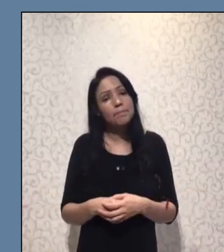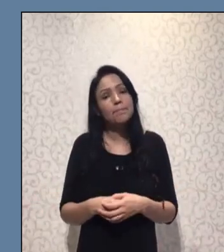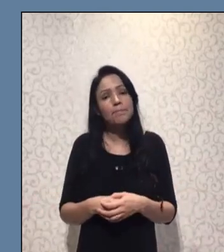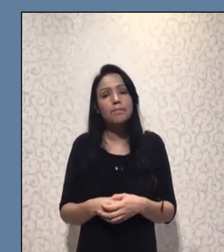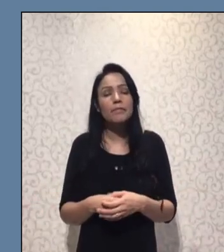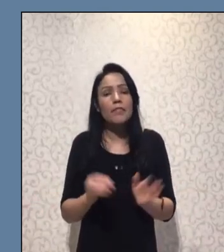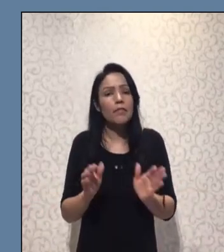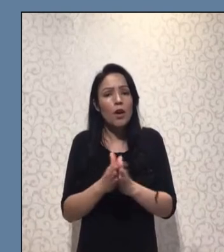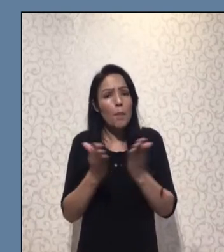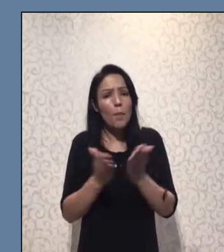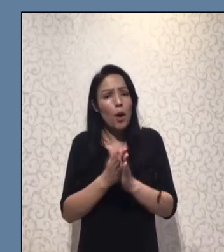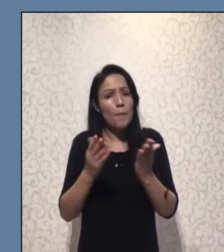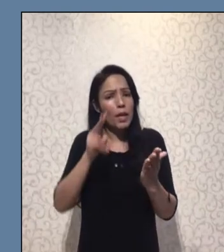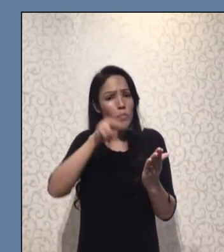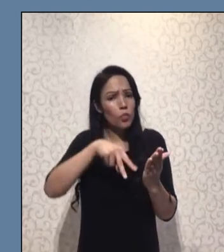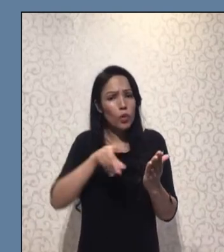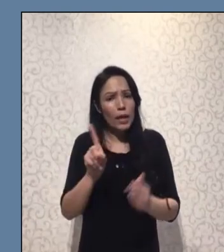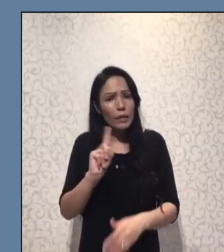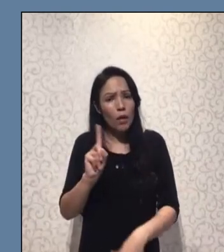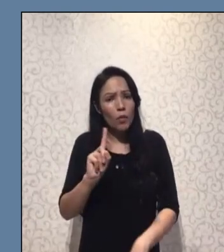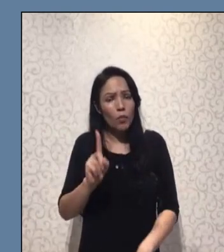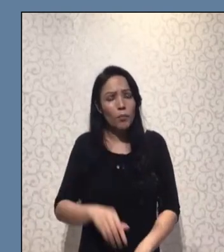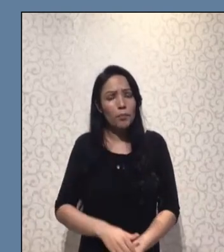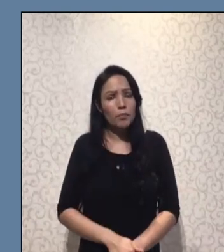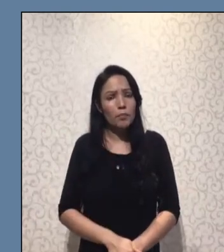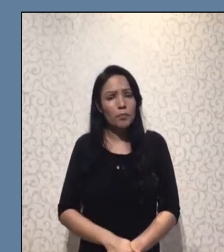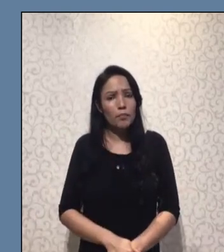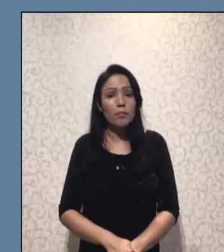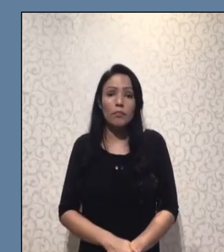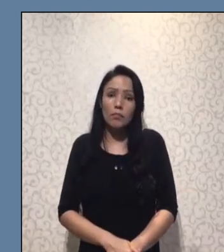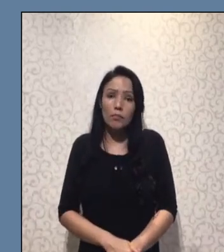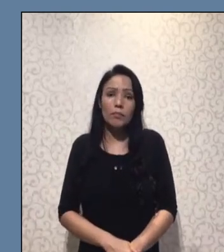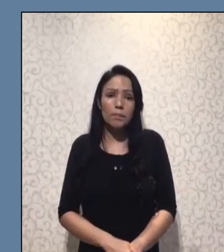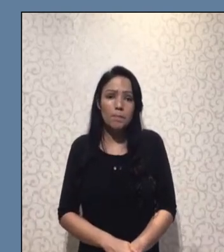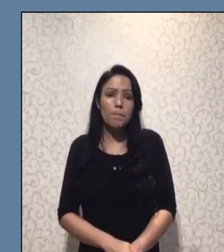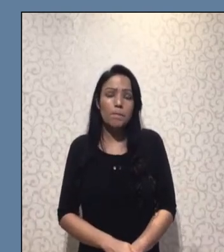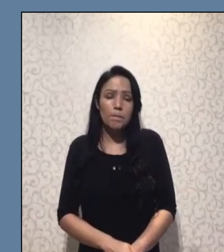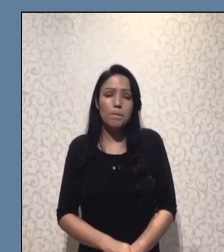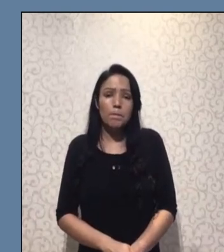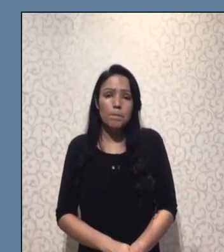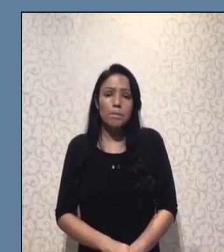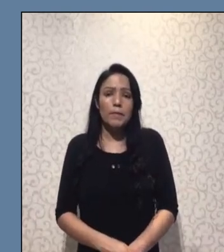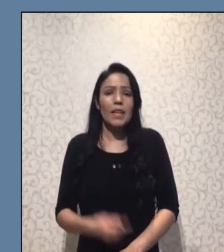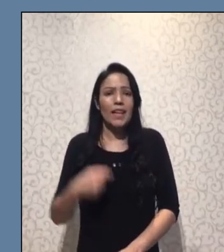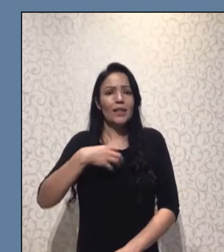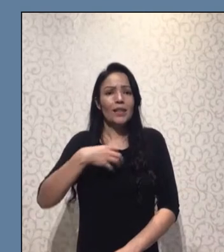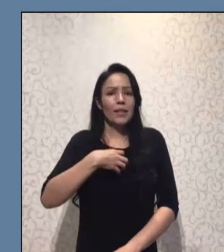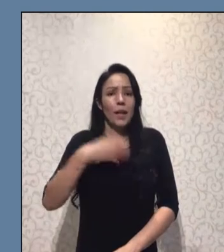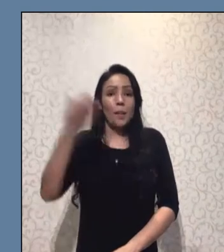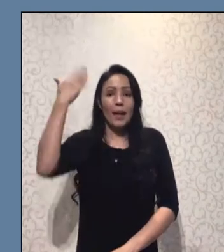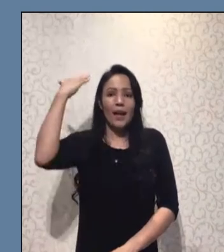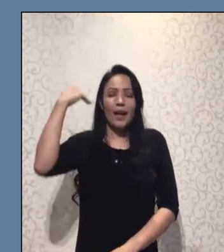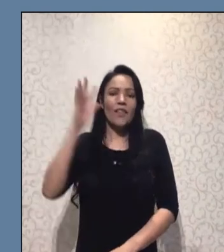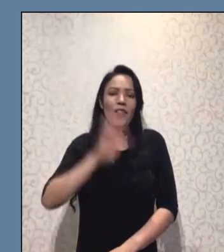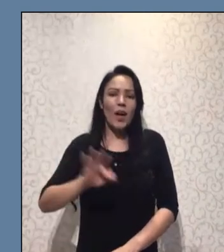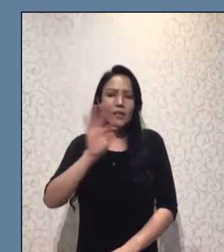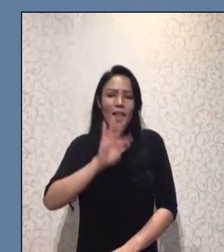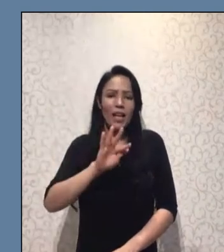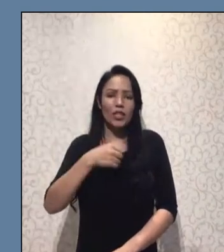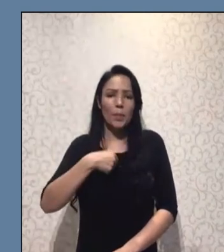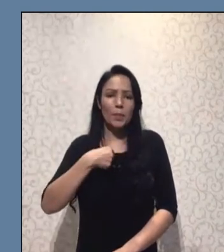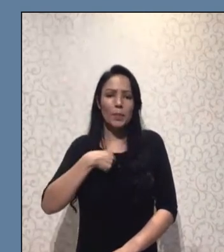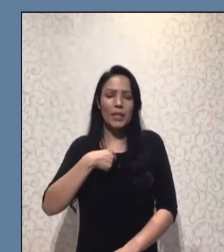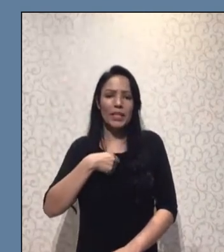lesse. Eu me sinto voltando aos meus tempos de universidade, que eu tinha que fazer xerox, viu? É, não, eu estou talvez